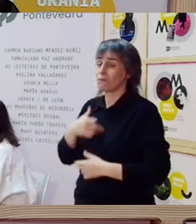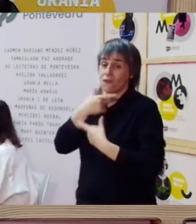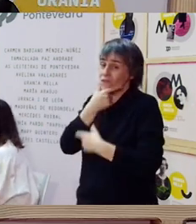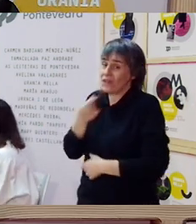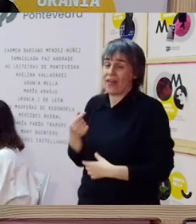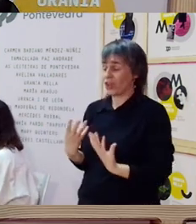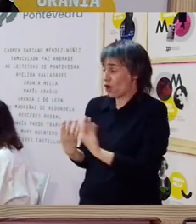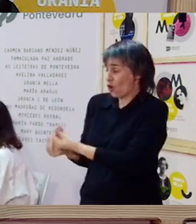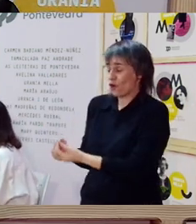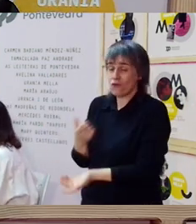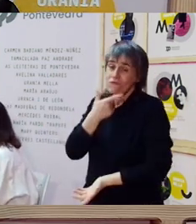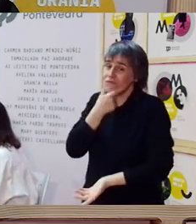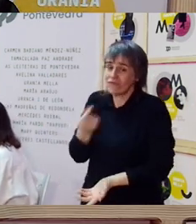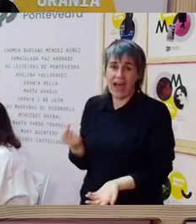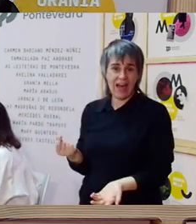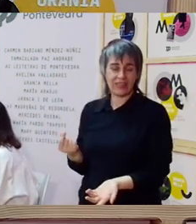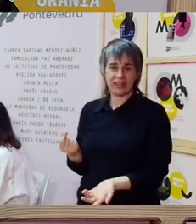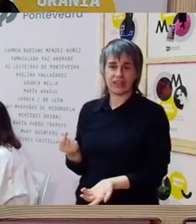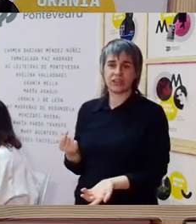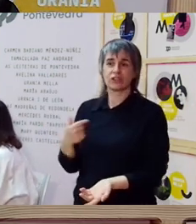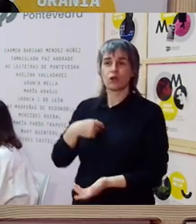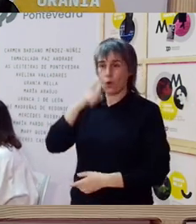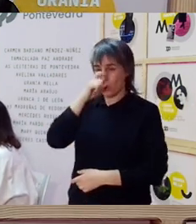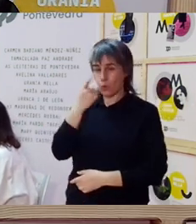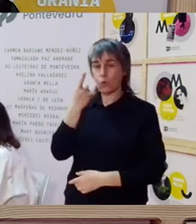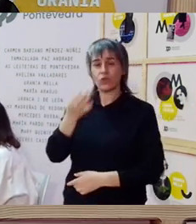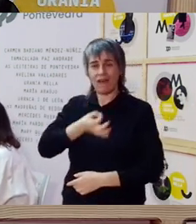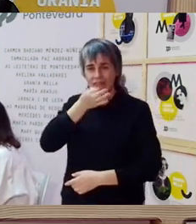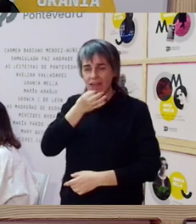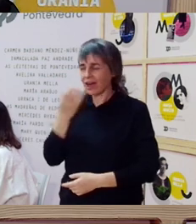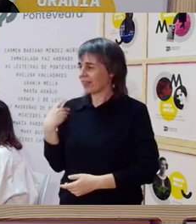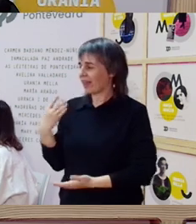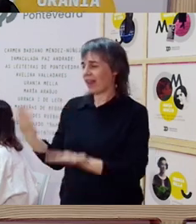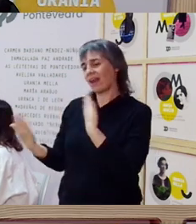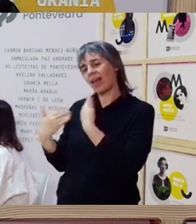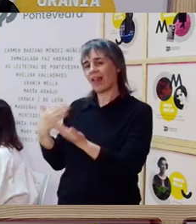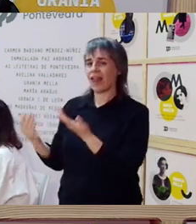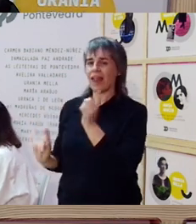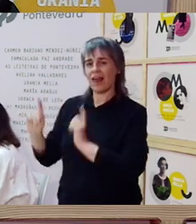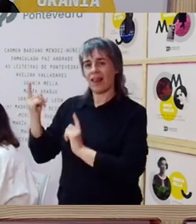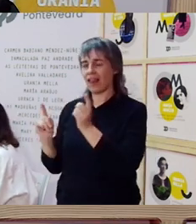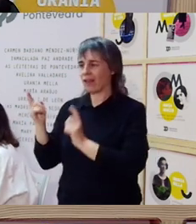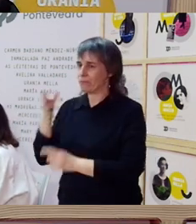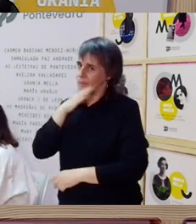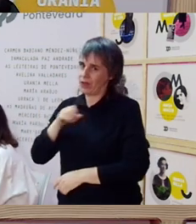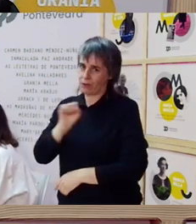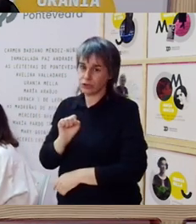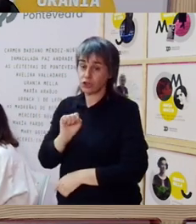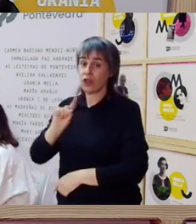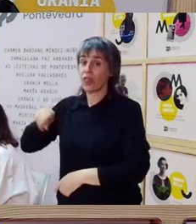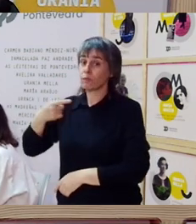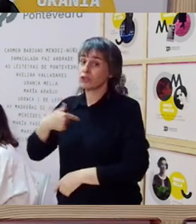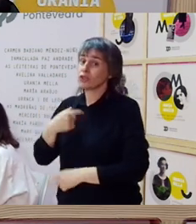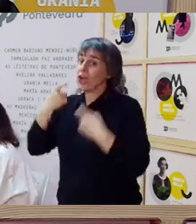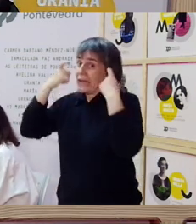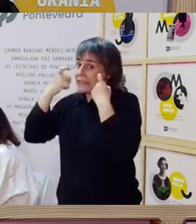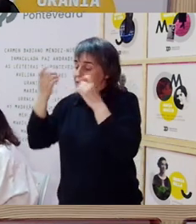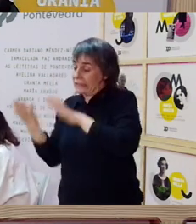Foi moi fácil. Foi unha tarde, sí. Unha conversa maravillosa. Pois sí. Intentei despois reflexar o mellor que